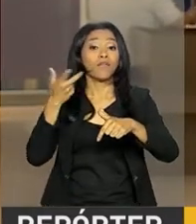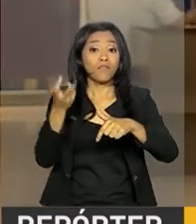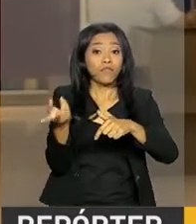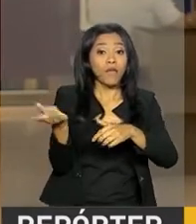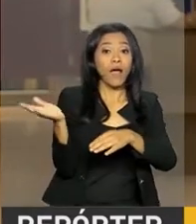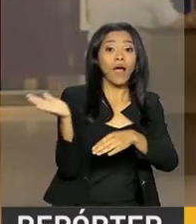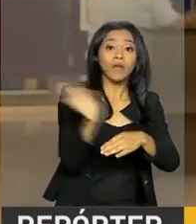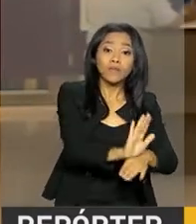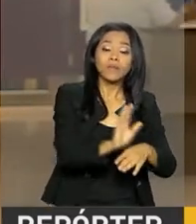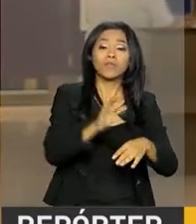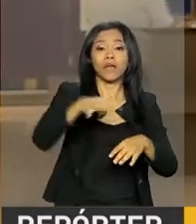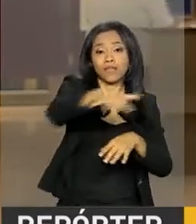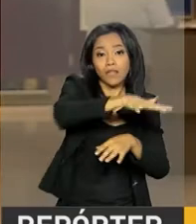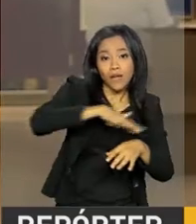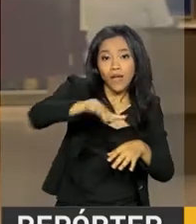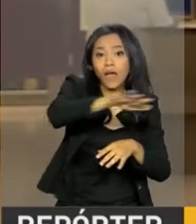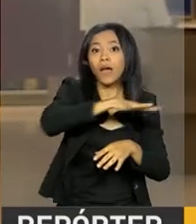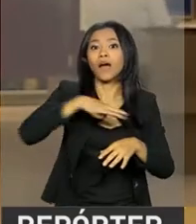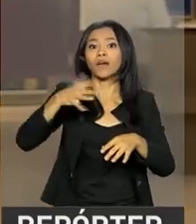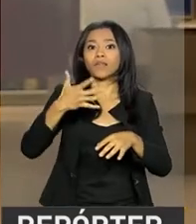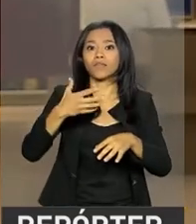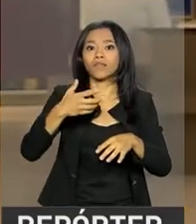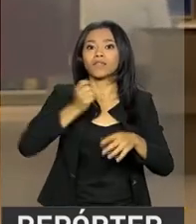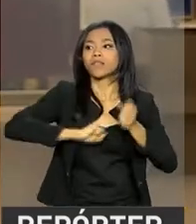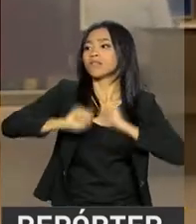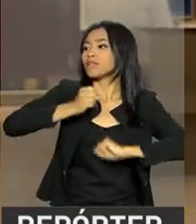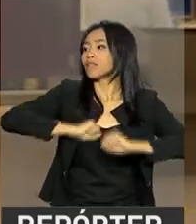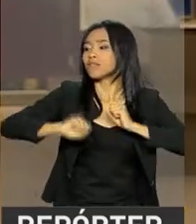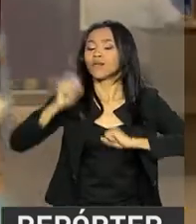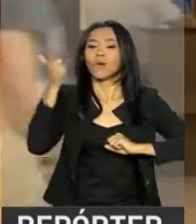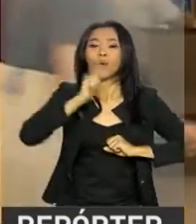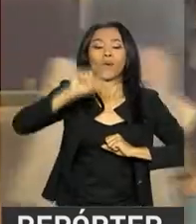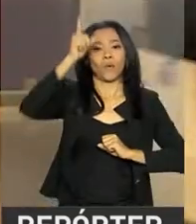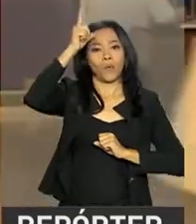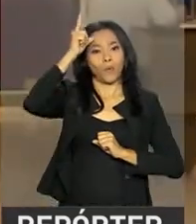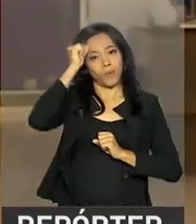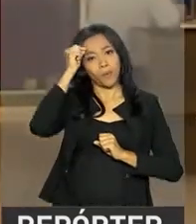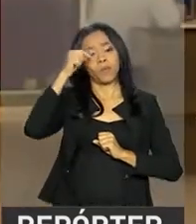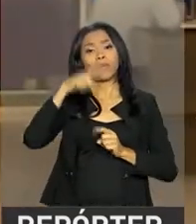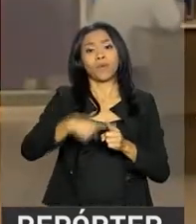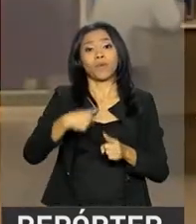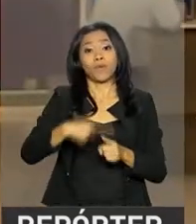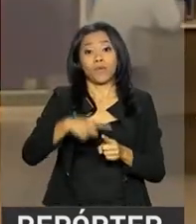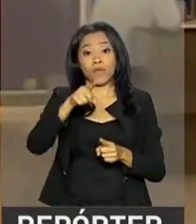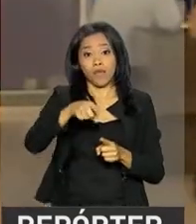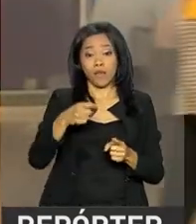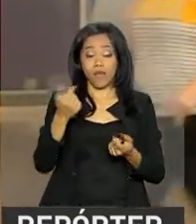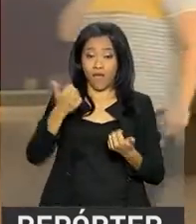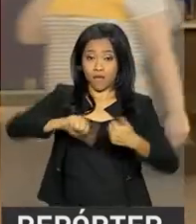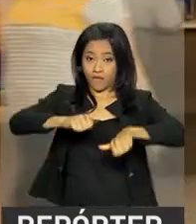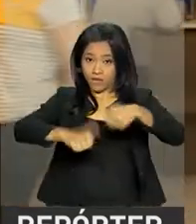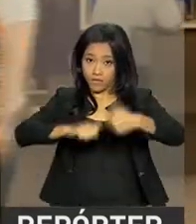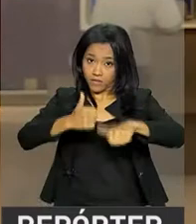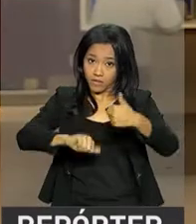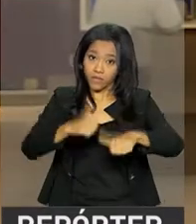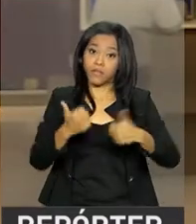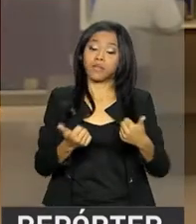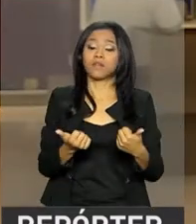da classe empresarial, o que no final do dia balanceia a relação